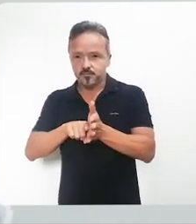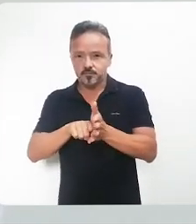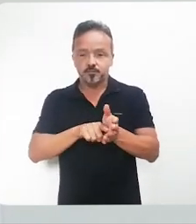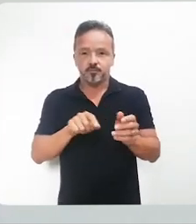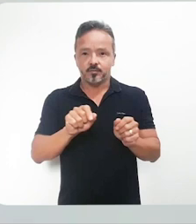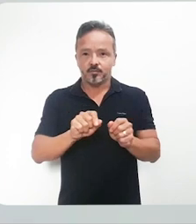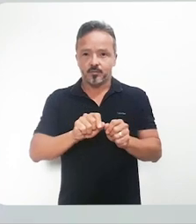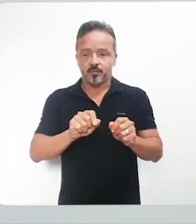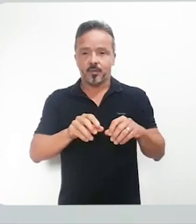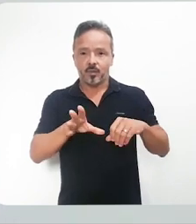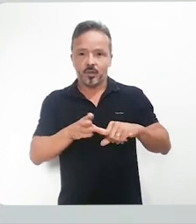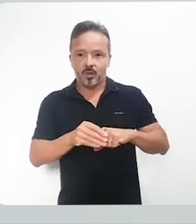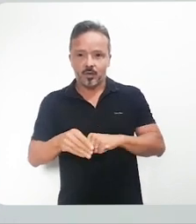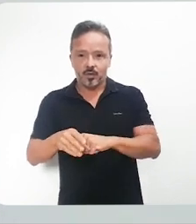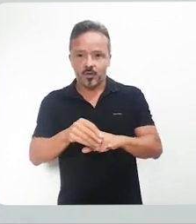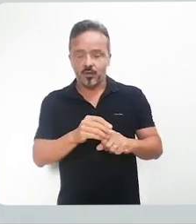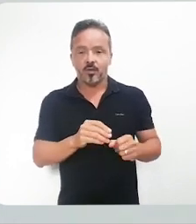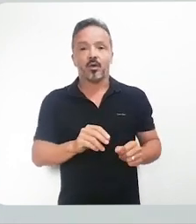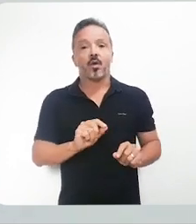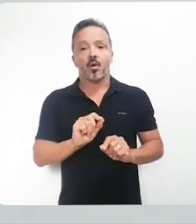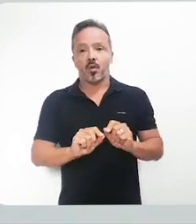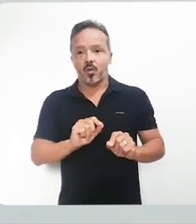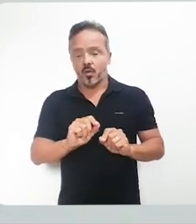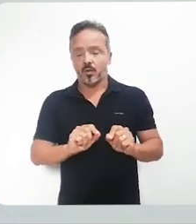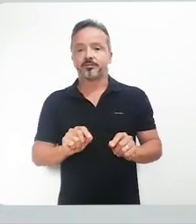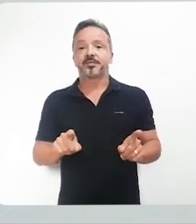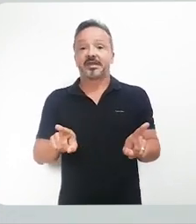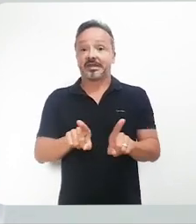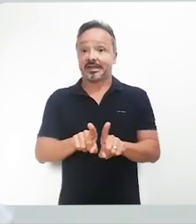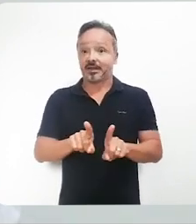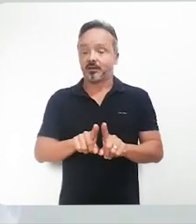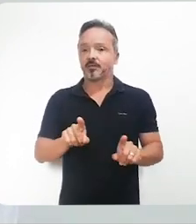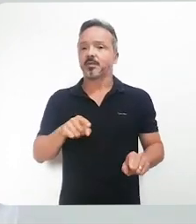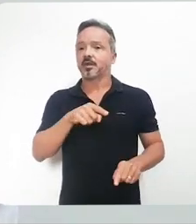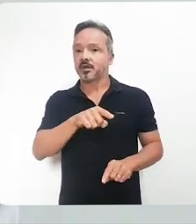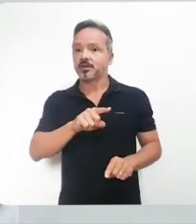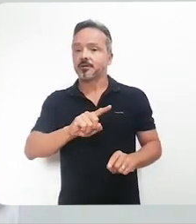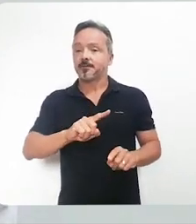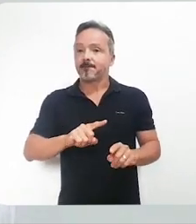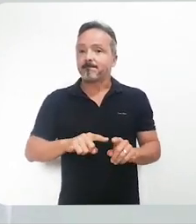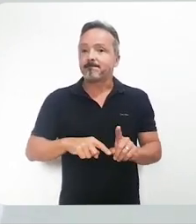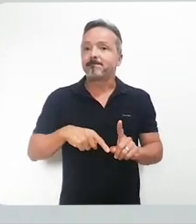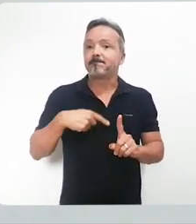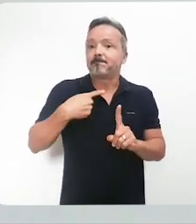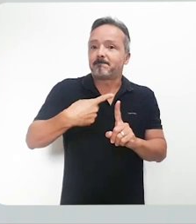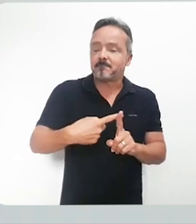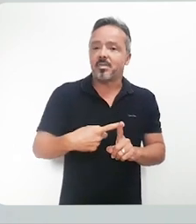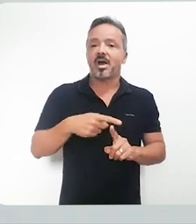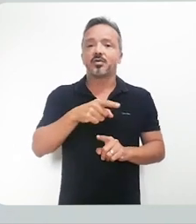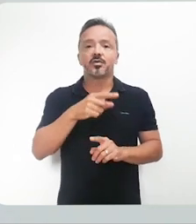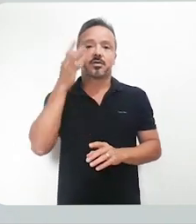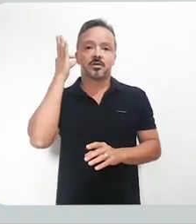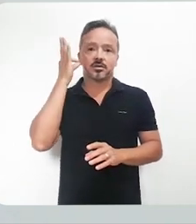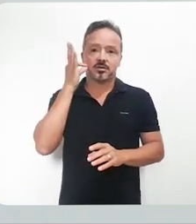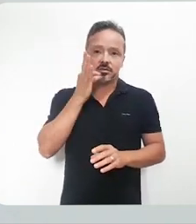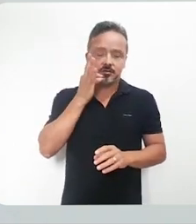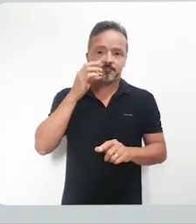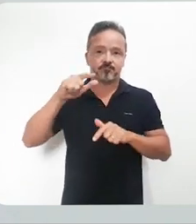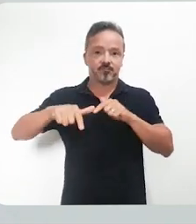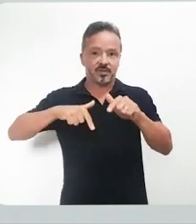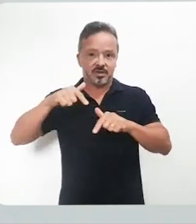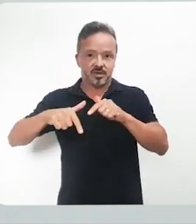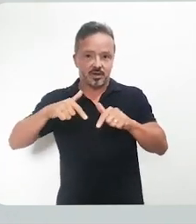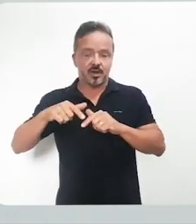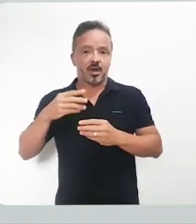importantes para se tomar atitudes em saúde pública. Outra frente de atuação, eles estão atuando na